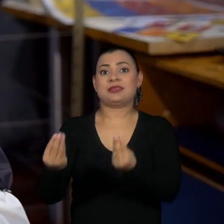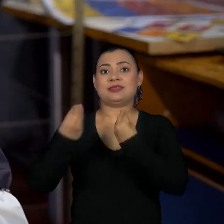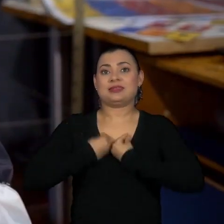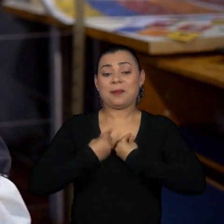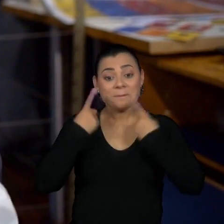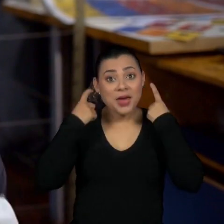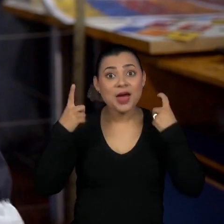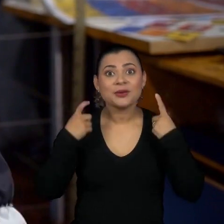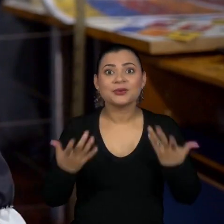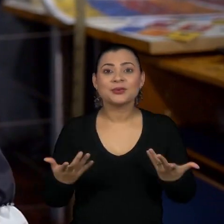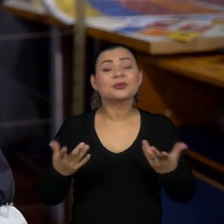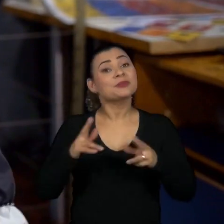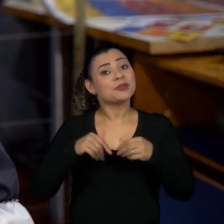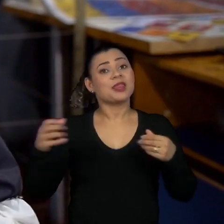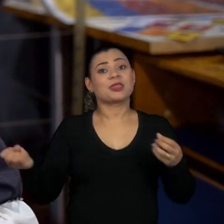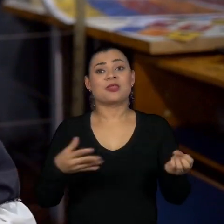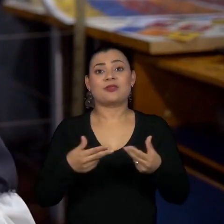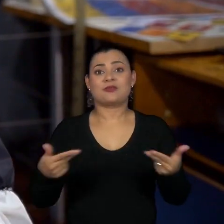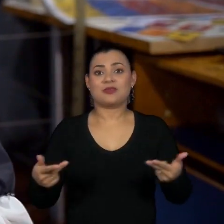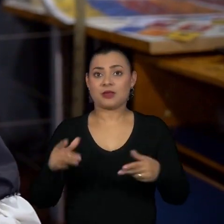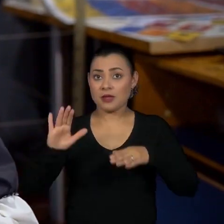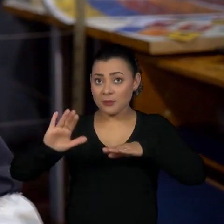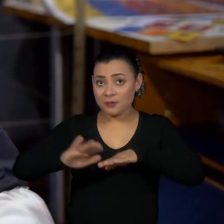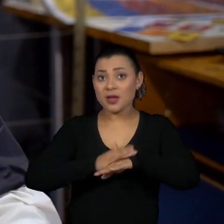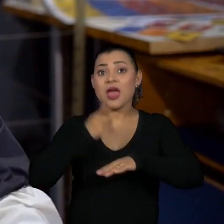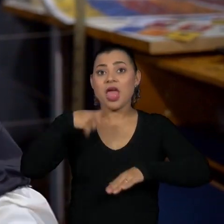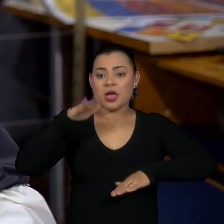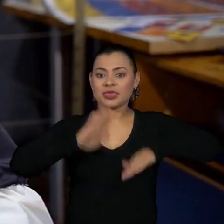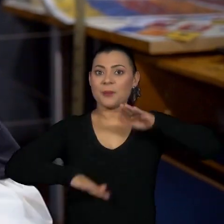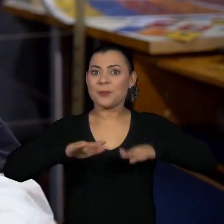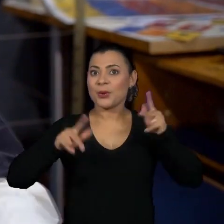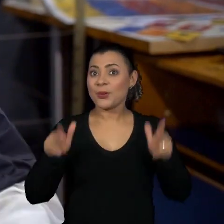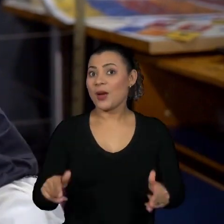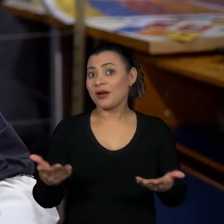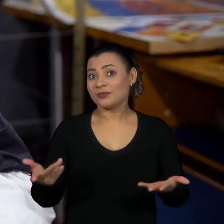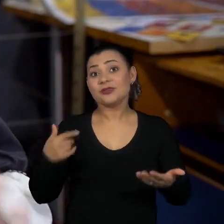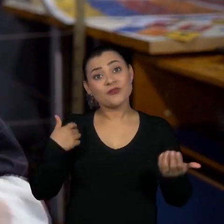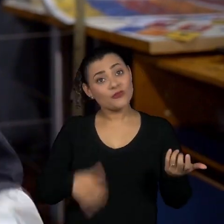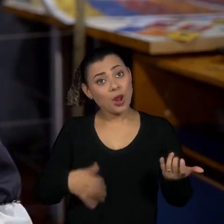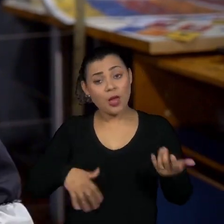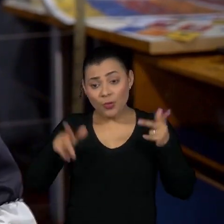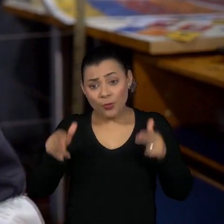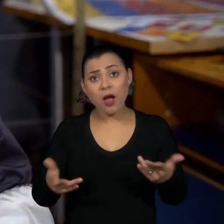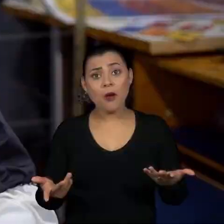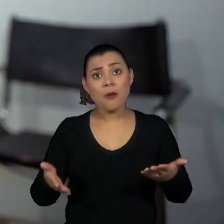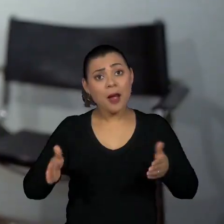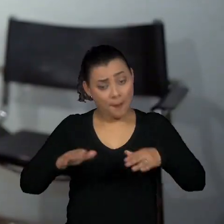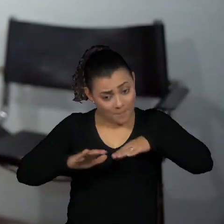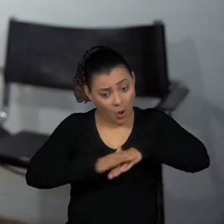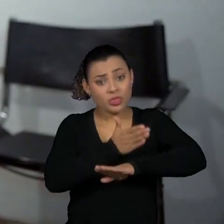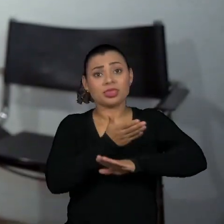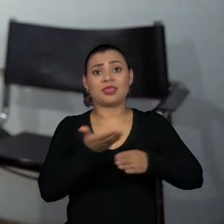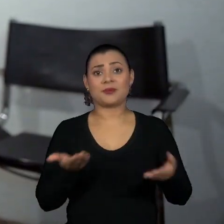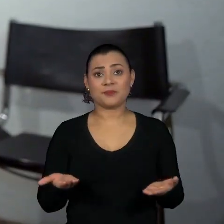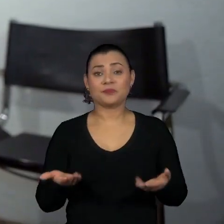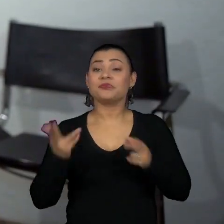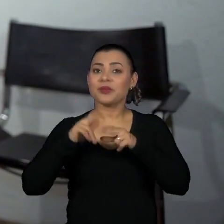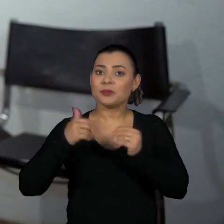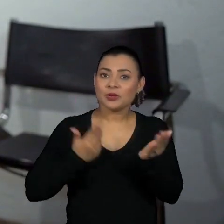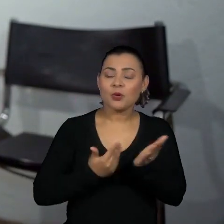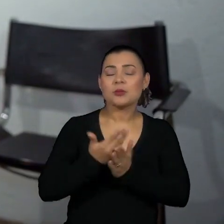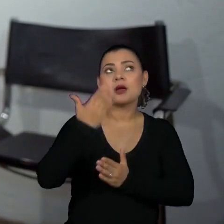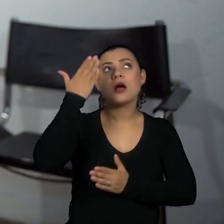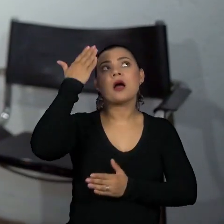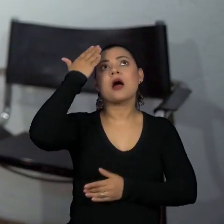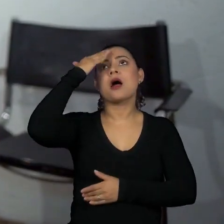pra gente é uma novidade. É o tambor. É o nosso tambor, a nossa música, nosso violão, é o nosso instrumento musical. Então quando a gente vai começando a